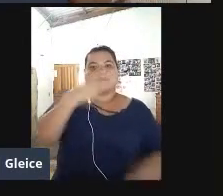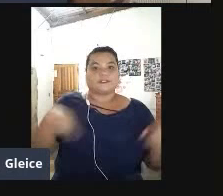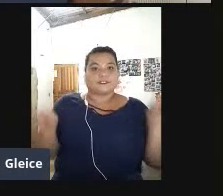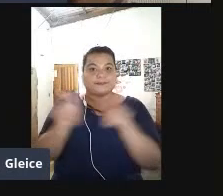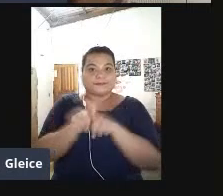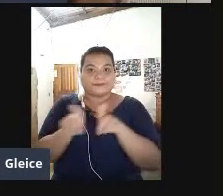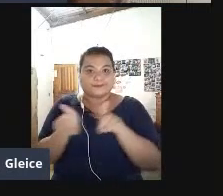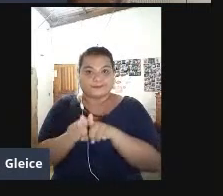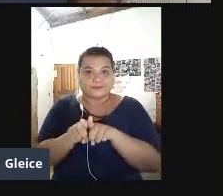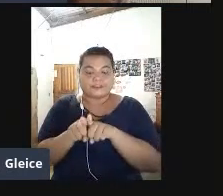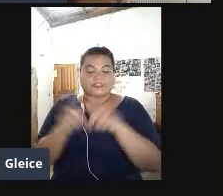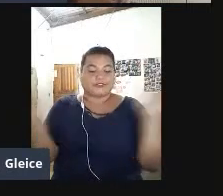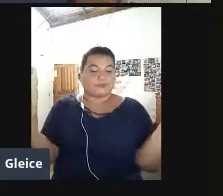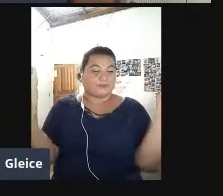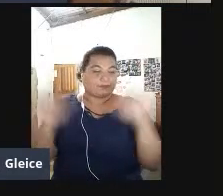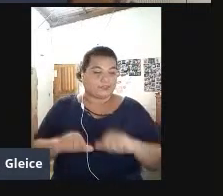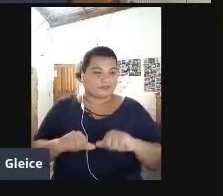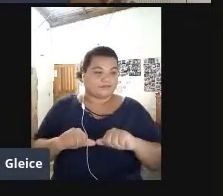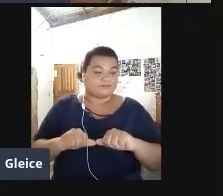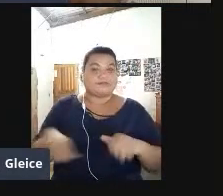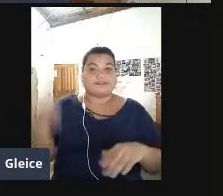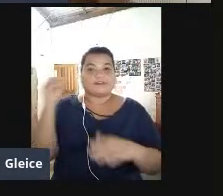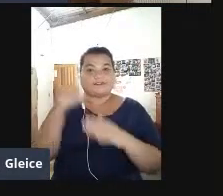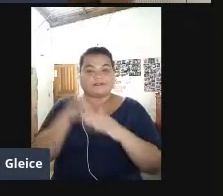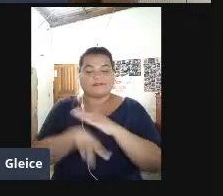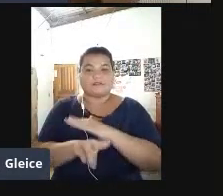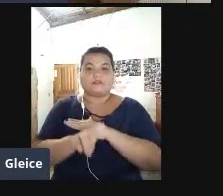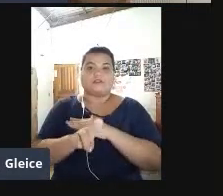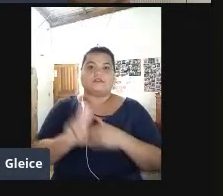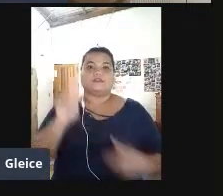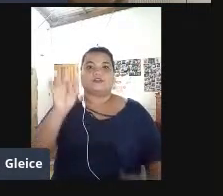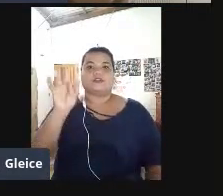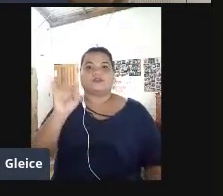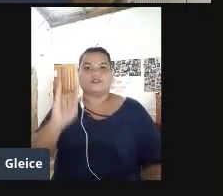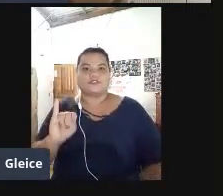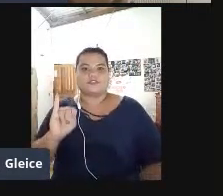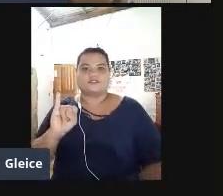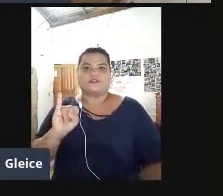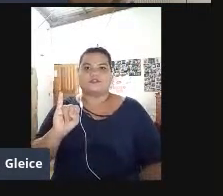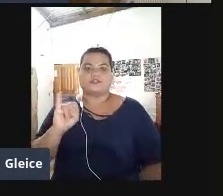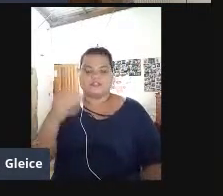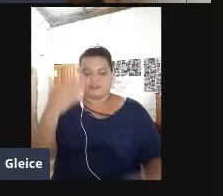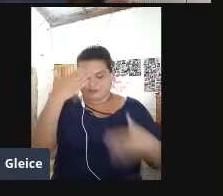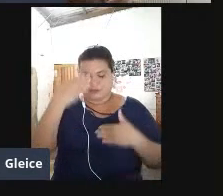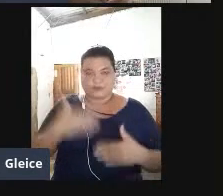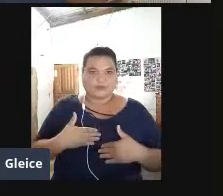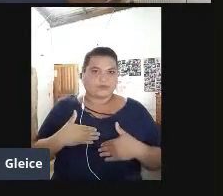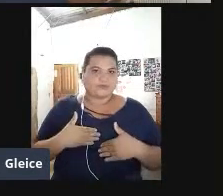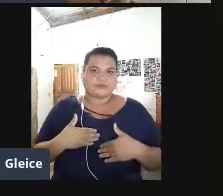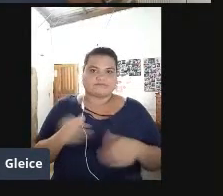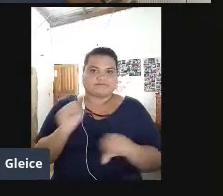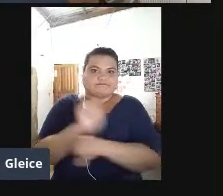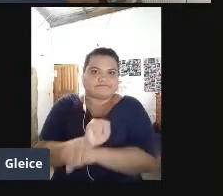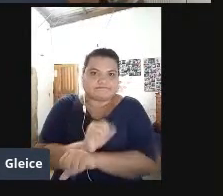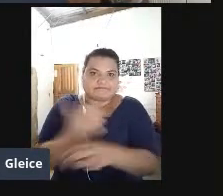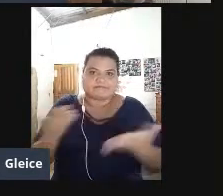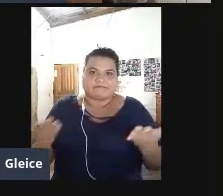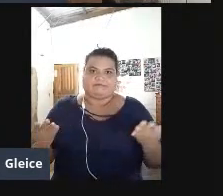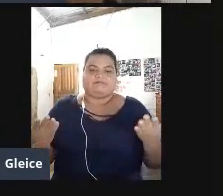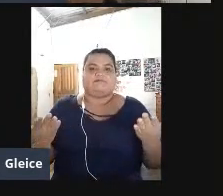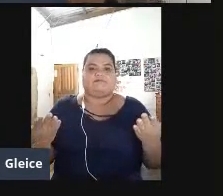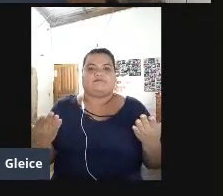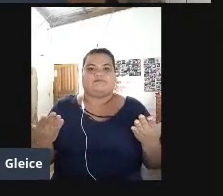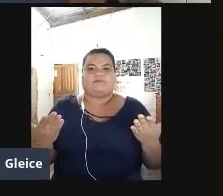nesse universo da terapia intensiva, você sabe que não vai existir ali movimentação ativa. E fisioterapia passiva, como diz a minha